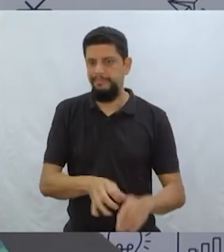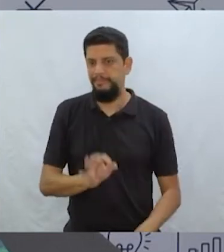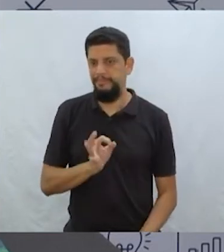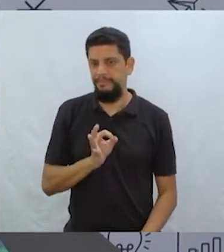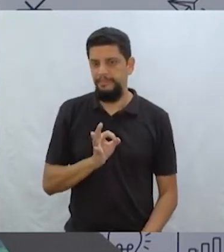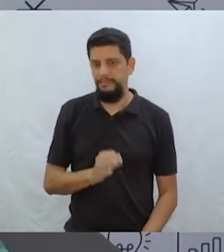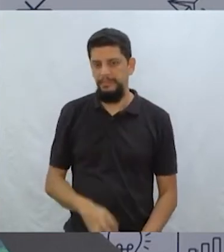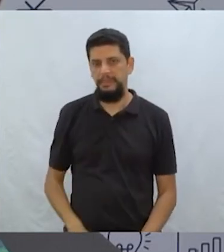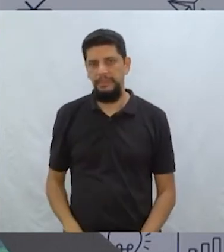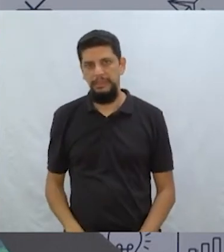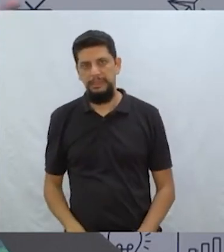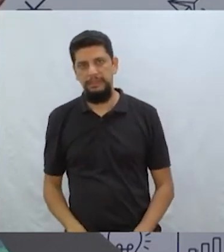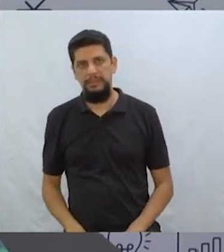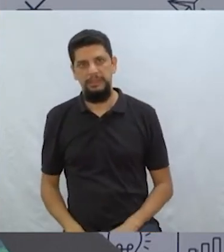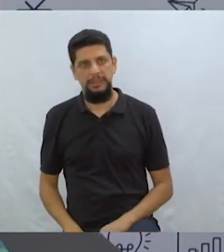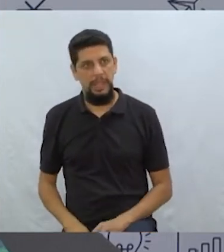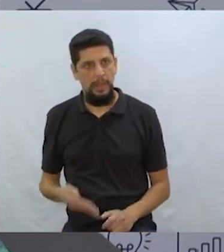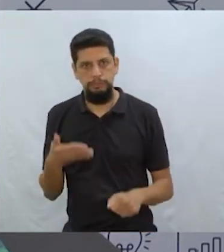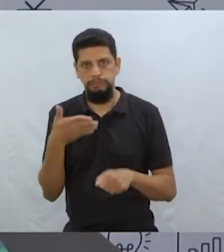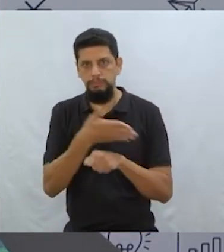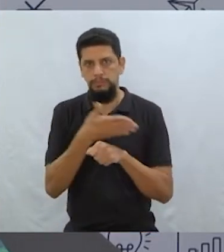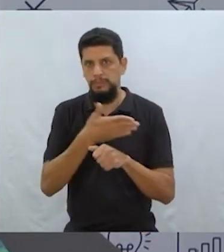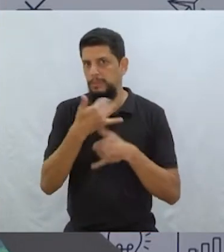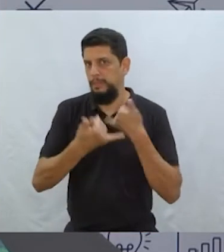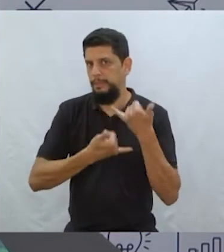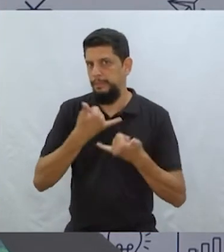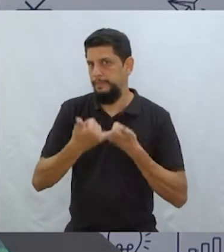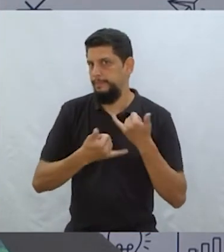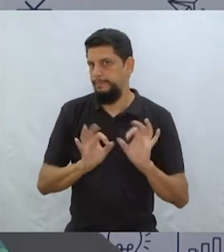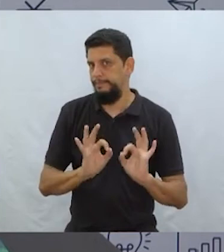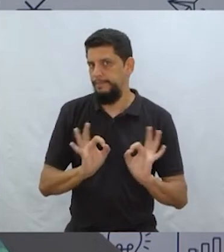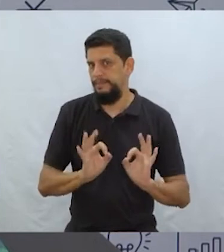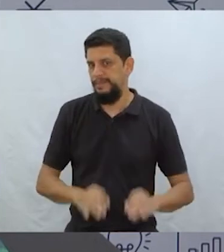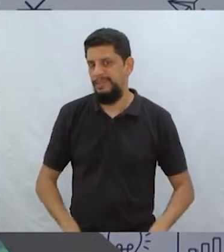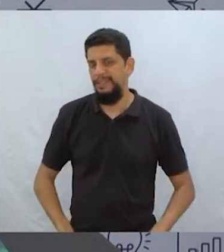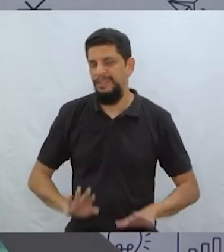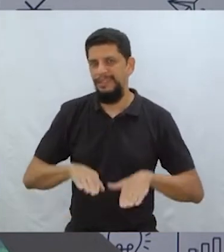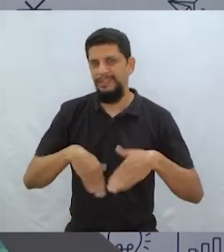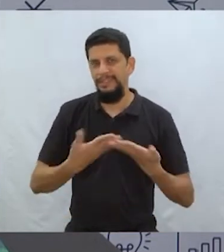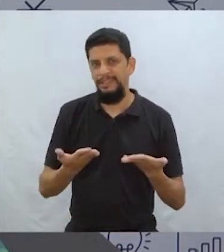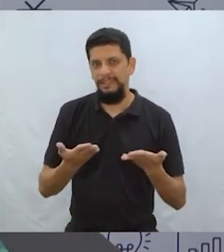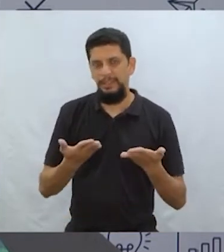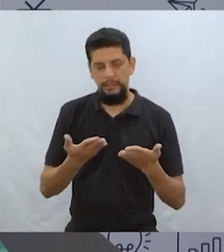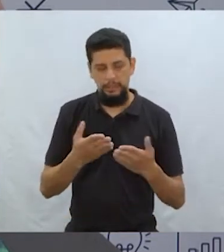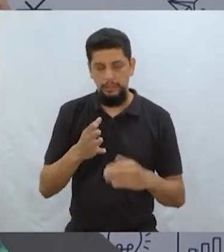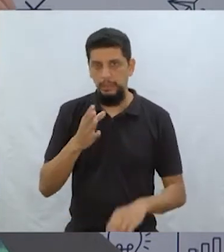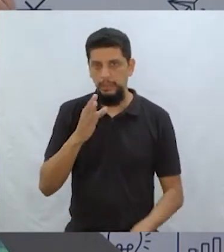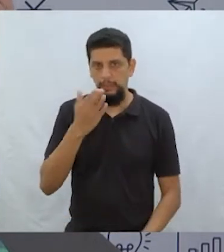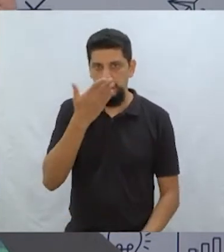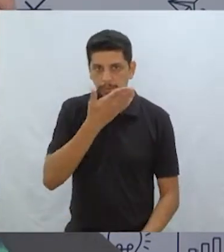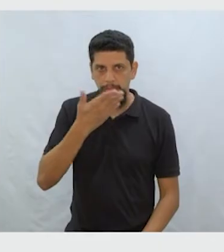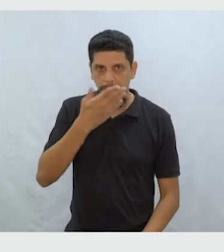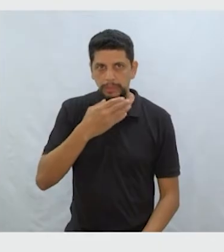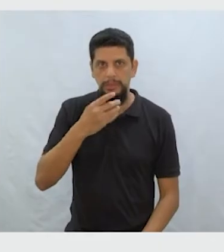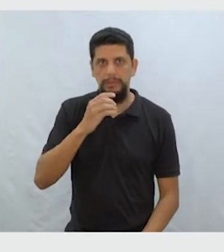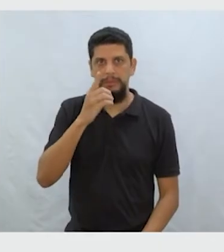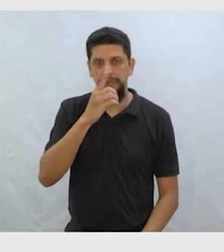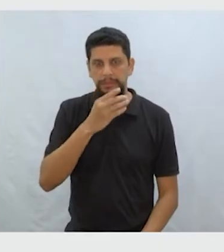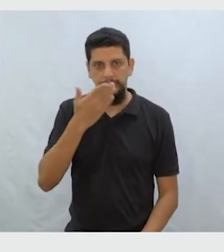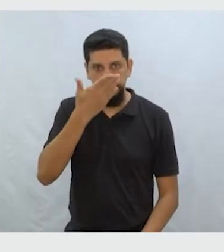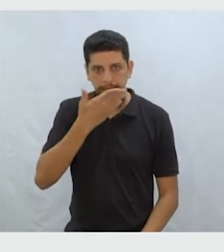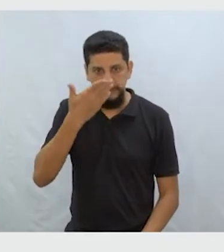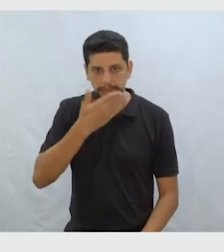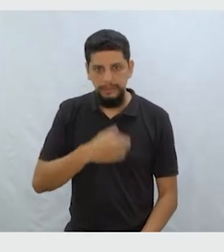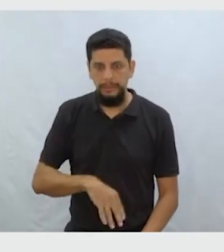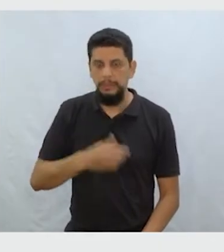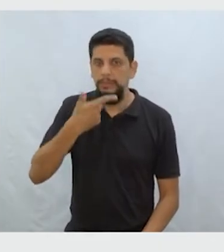né não diz que ele está participando quando chegava o doce de leite o Queijinho a